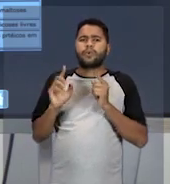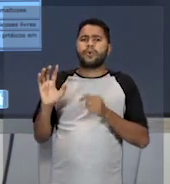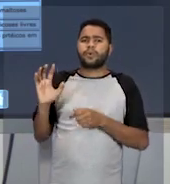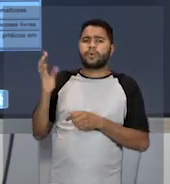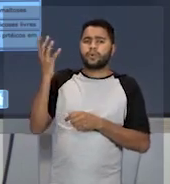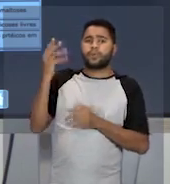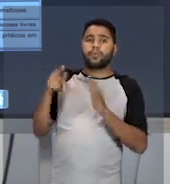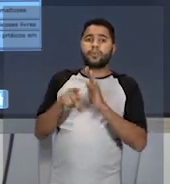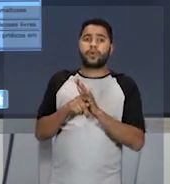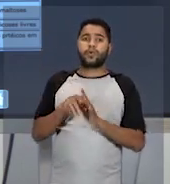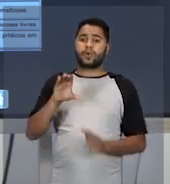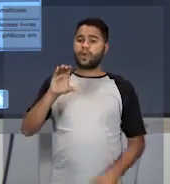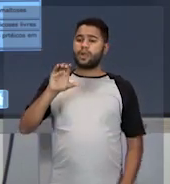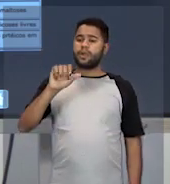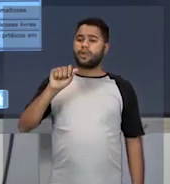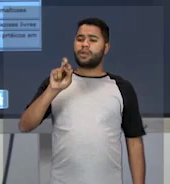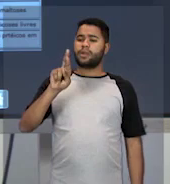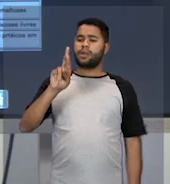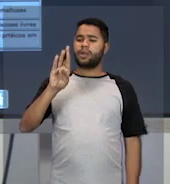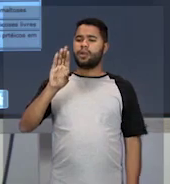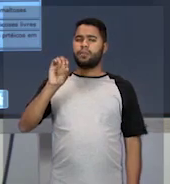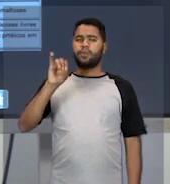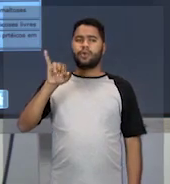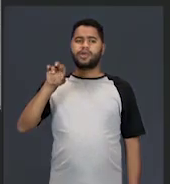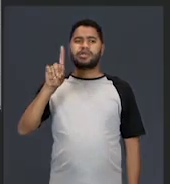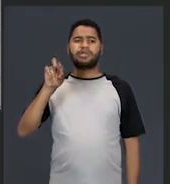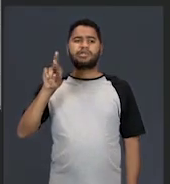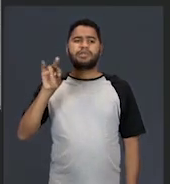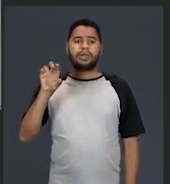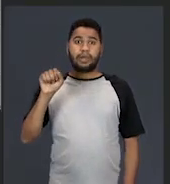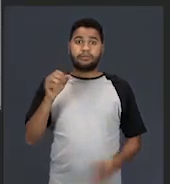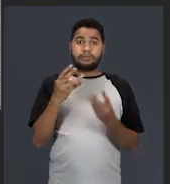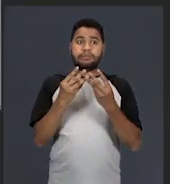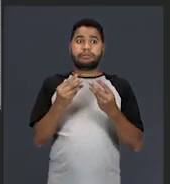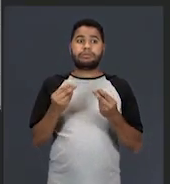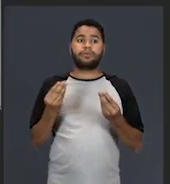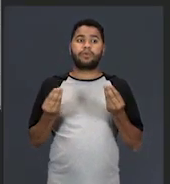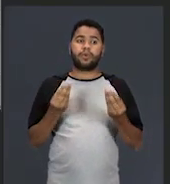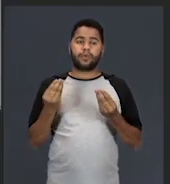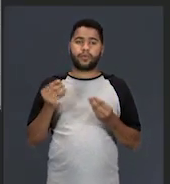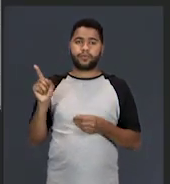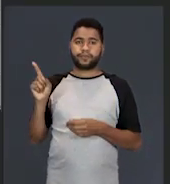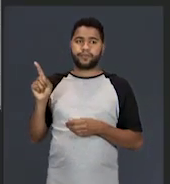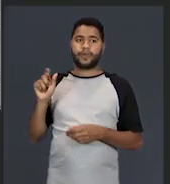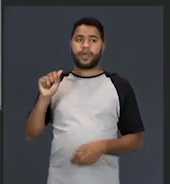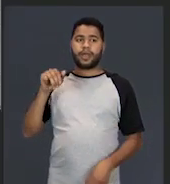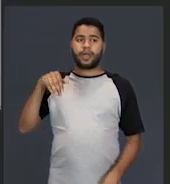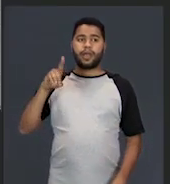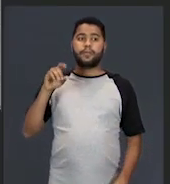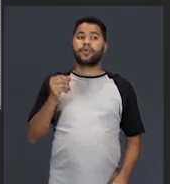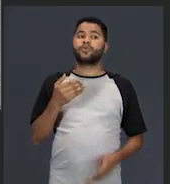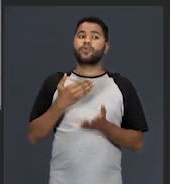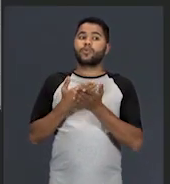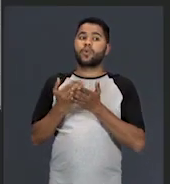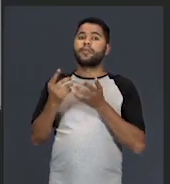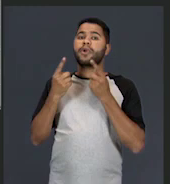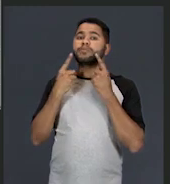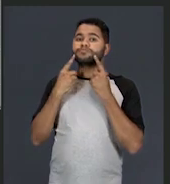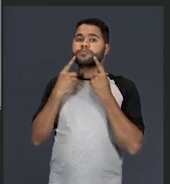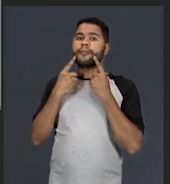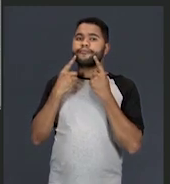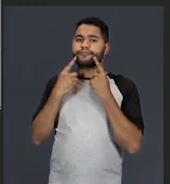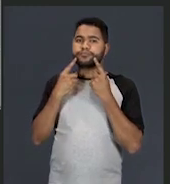digestão dos carboidratos. Carboidrato, vou pegar aqui o amido, olha. A digestão começa na boca pelas